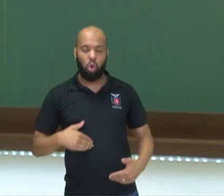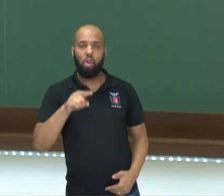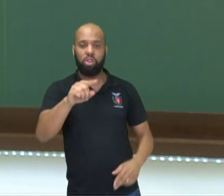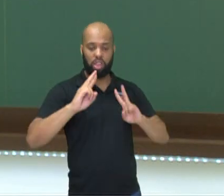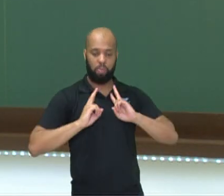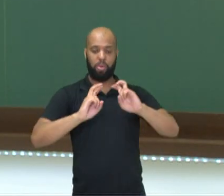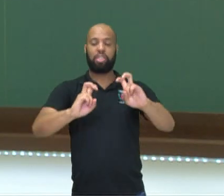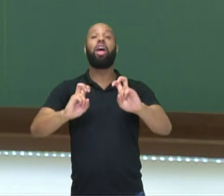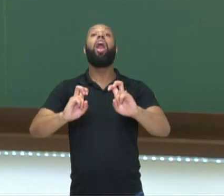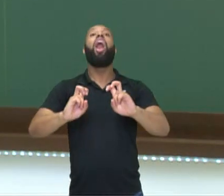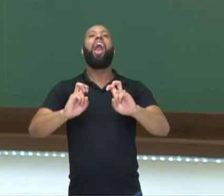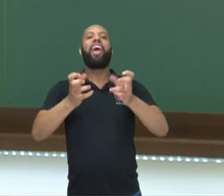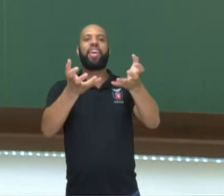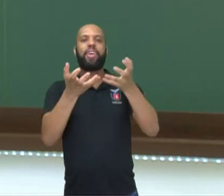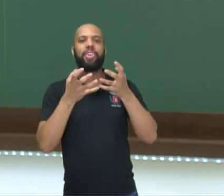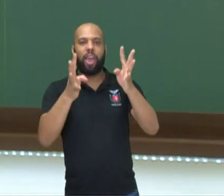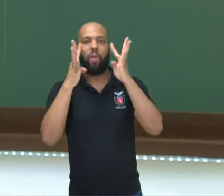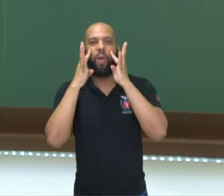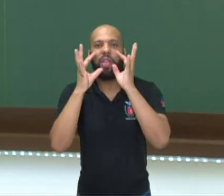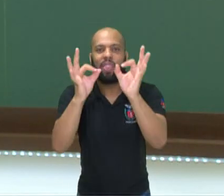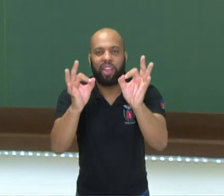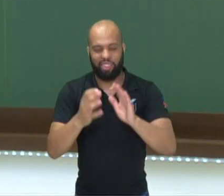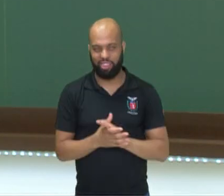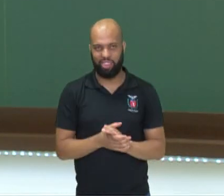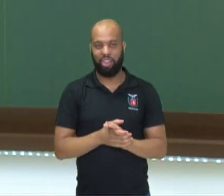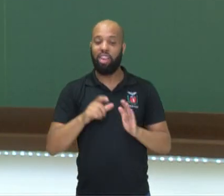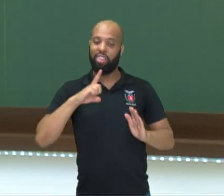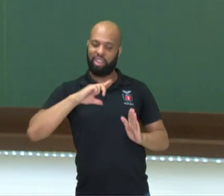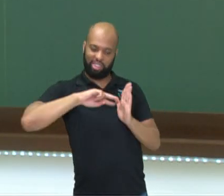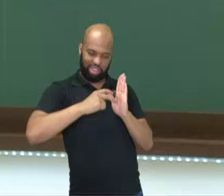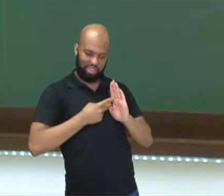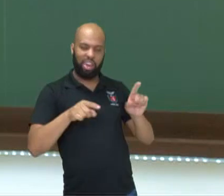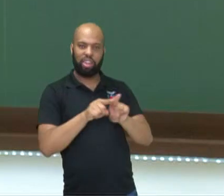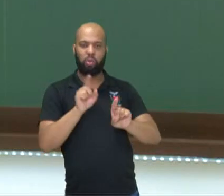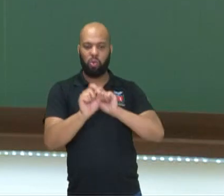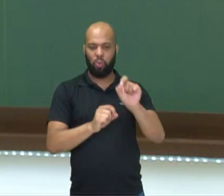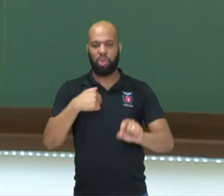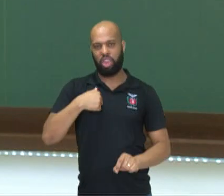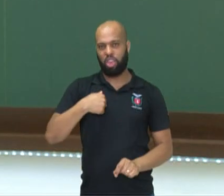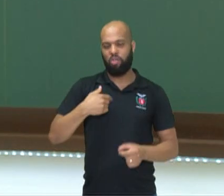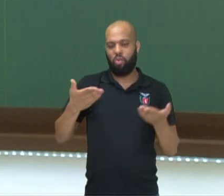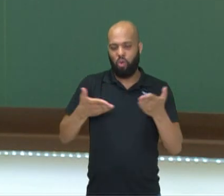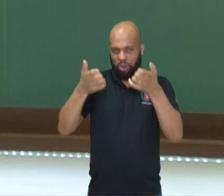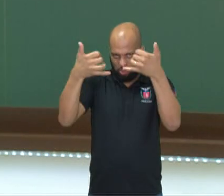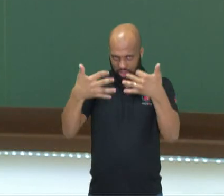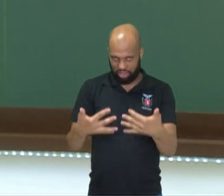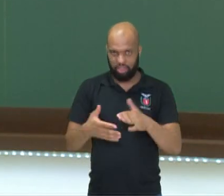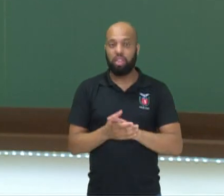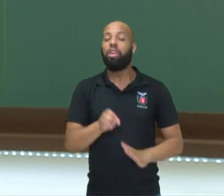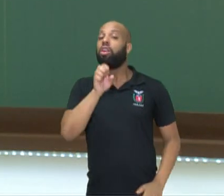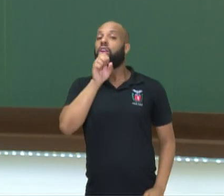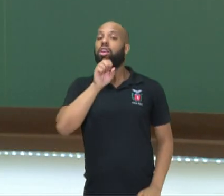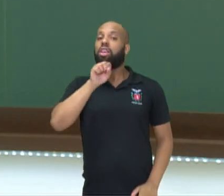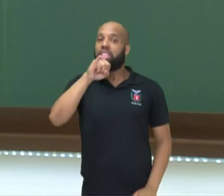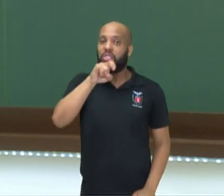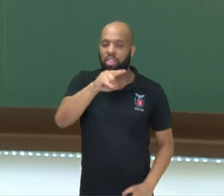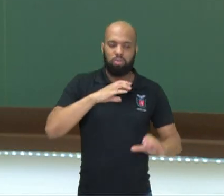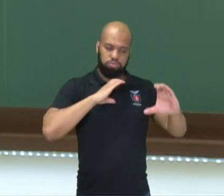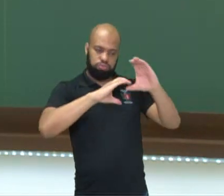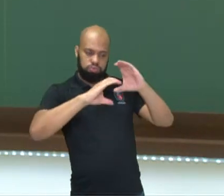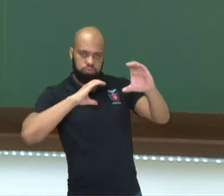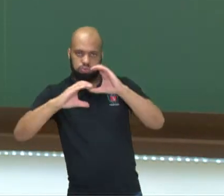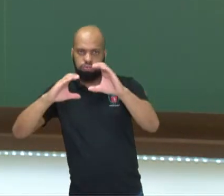lado possa me escutar melhor, dar sentido para aquilo que a professora está falando. Então, quando você se